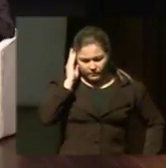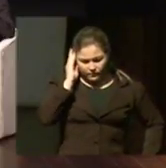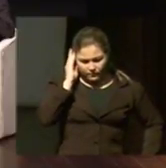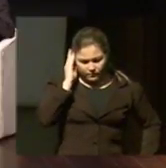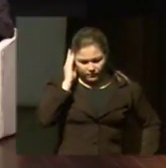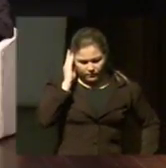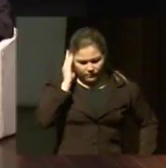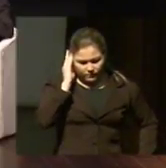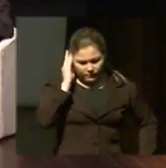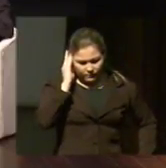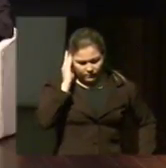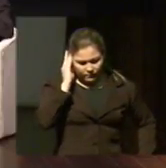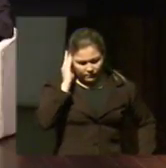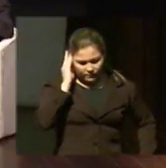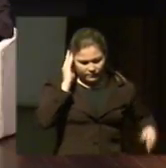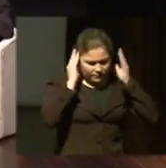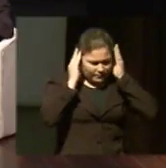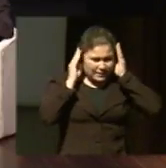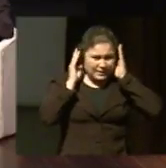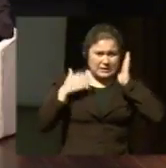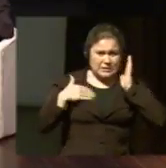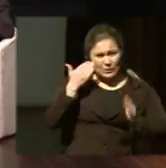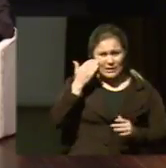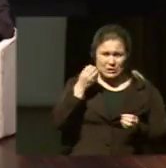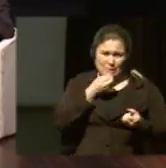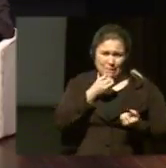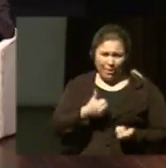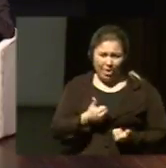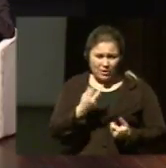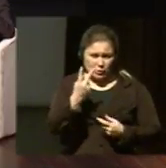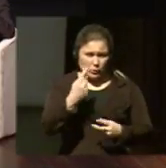Wenn ich richtig verstanden habe, waren es zwei Fragen.